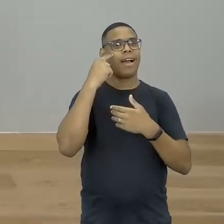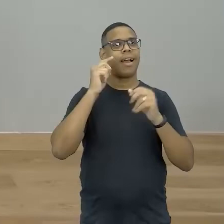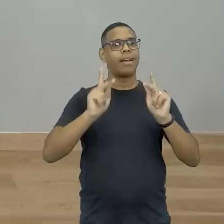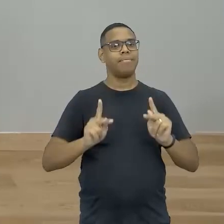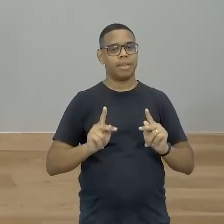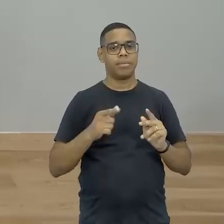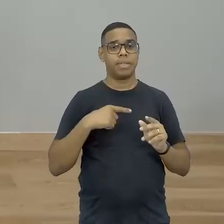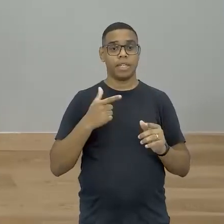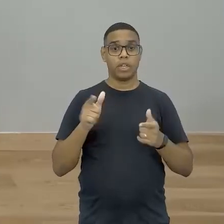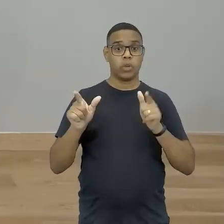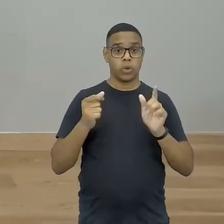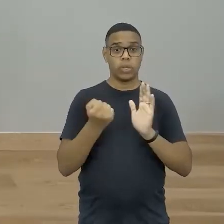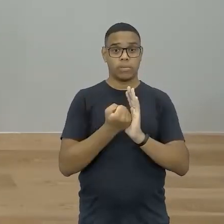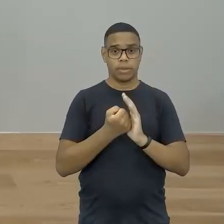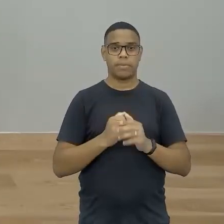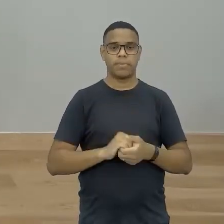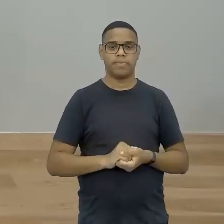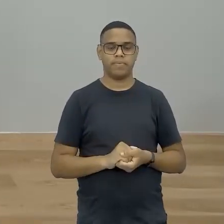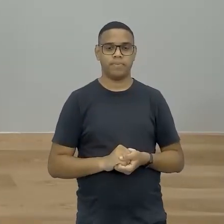sim, eu trouxe outro símbolo, ó.